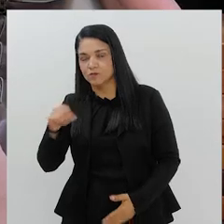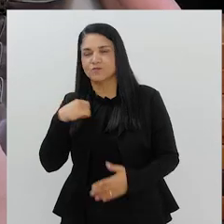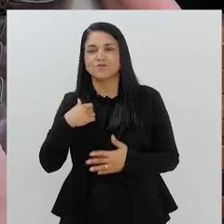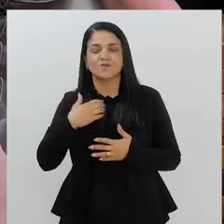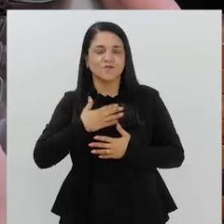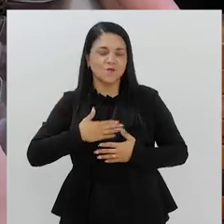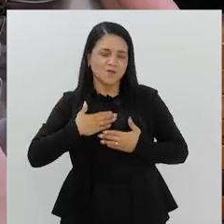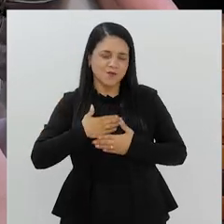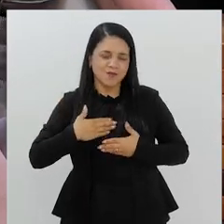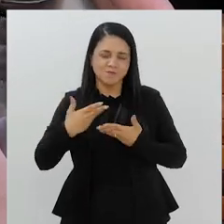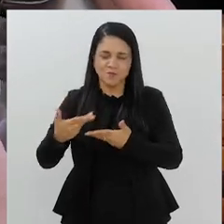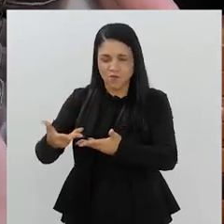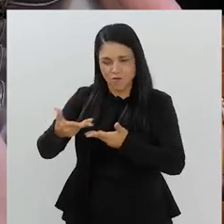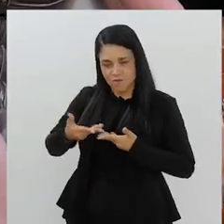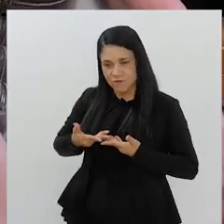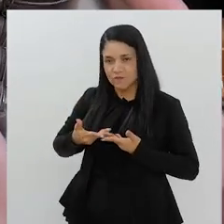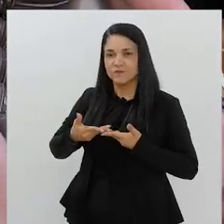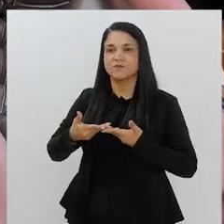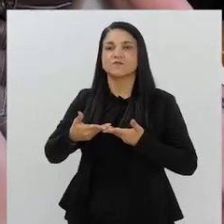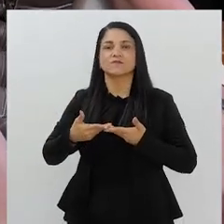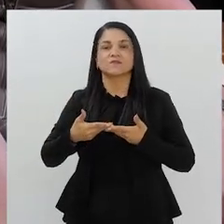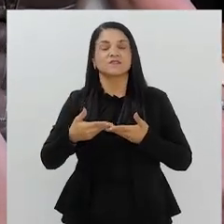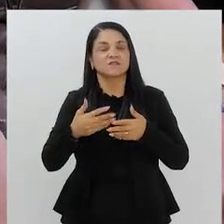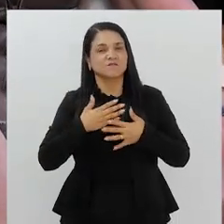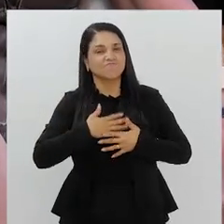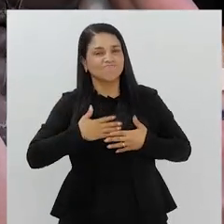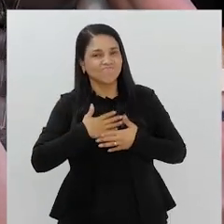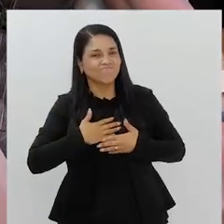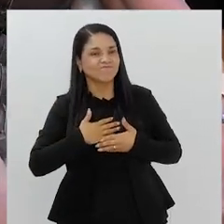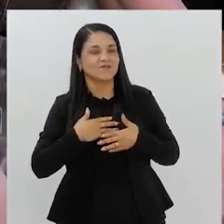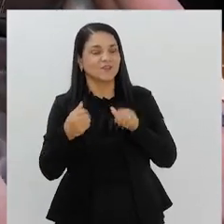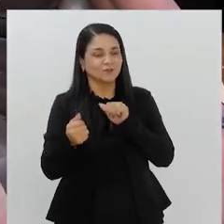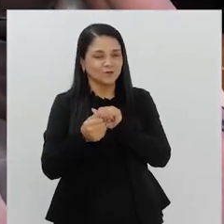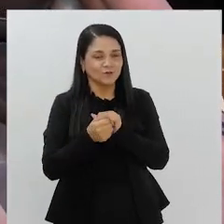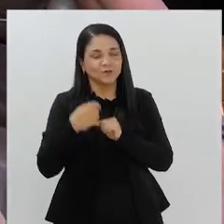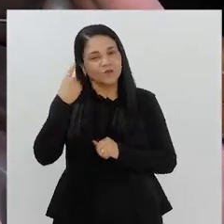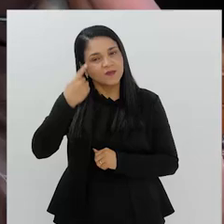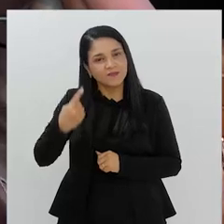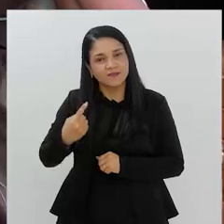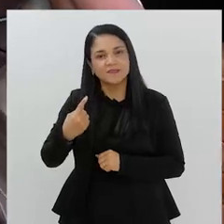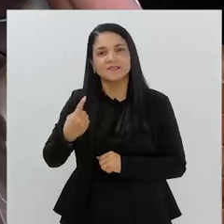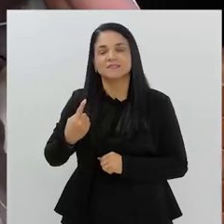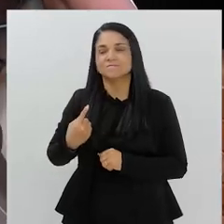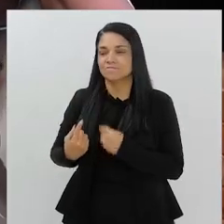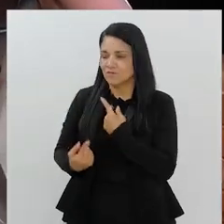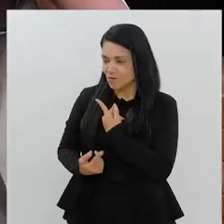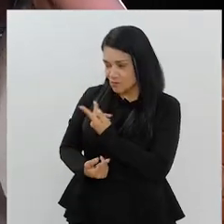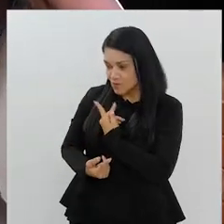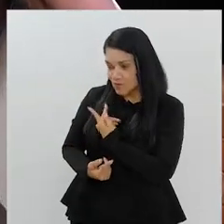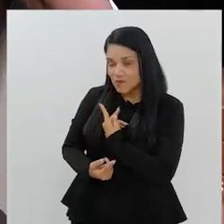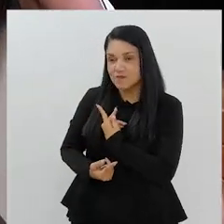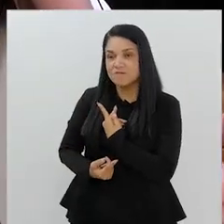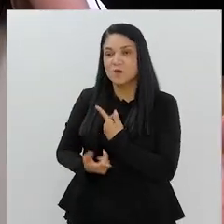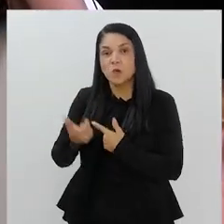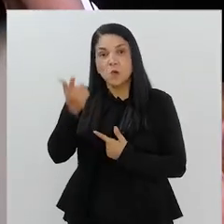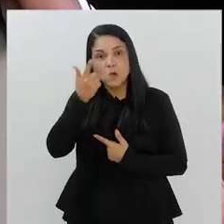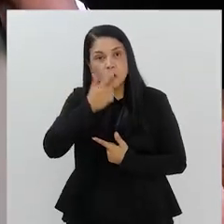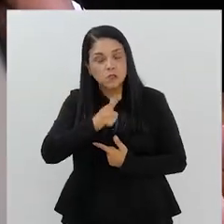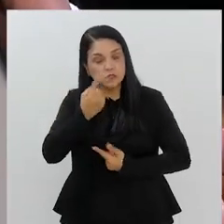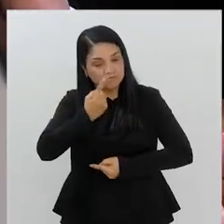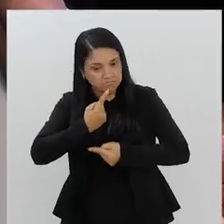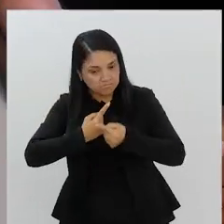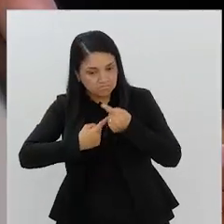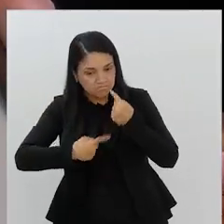convite é tão bom est com a Dani aqui eu acho que a gente vai est fazendo uma uma dupla aqui para ver se a gente